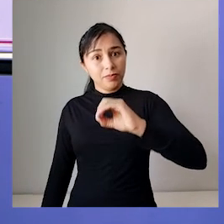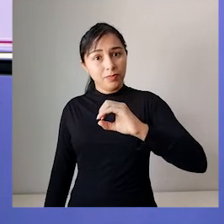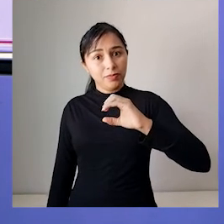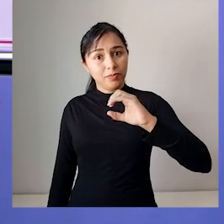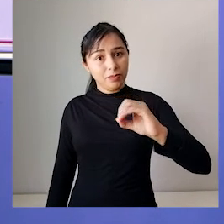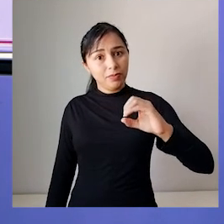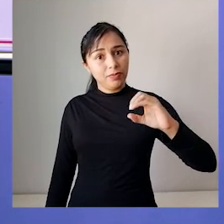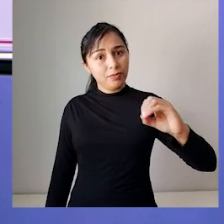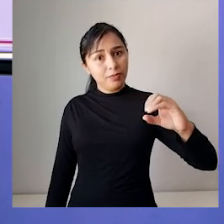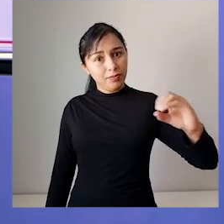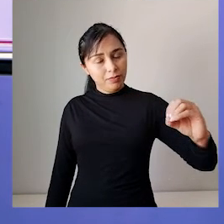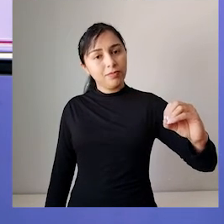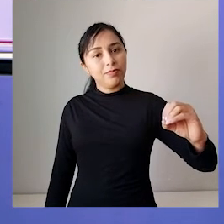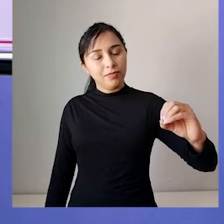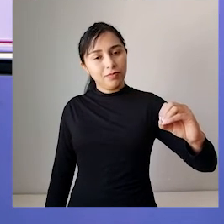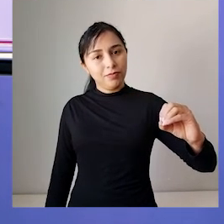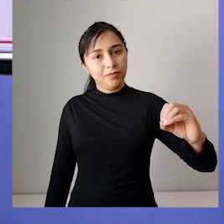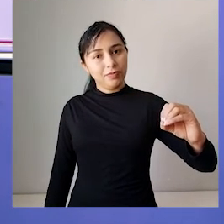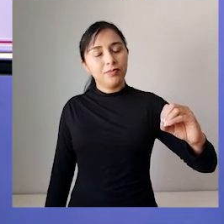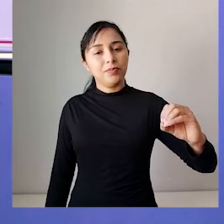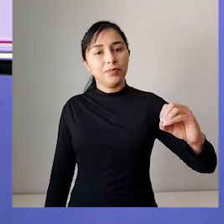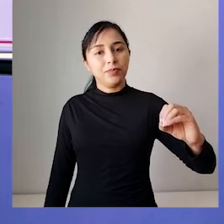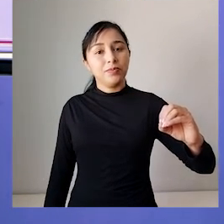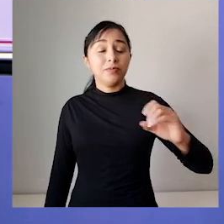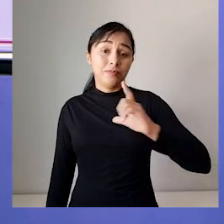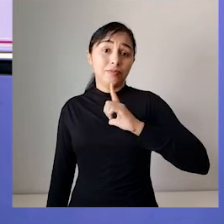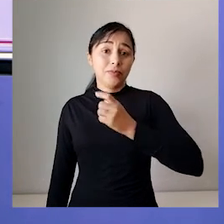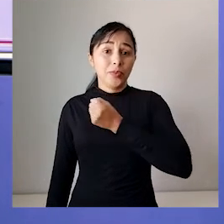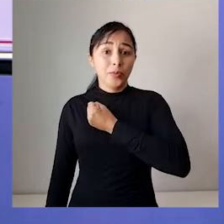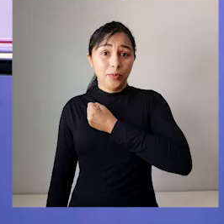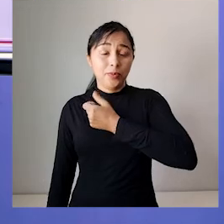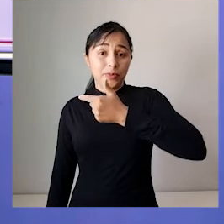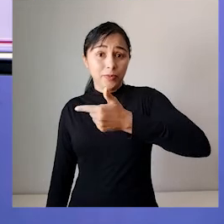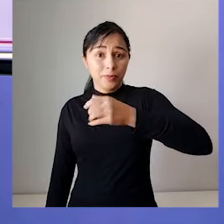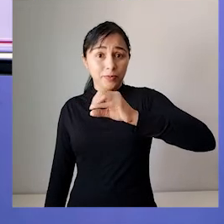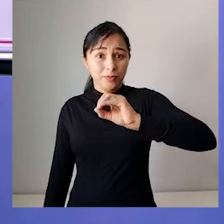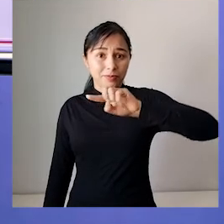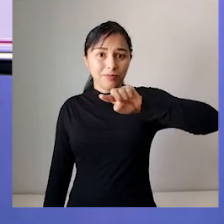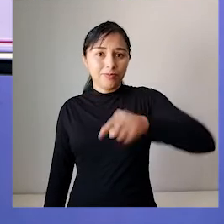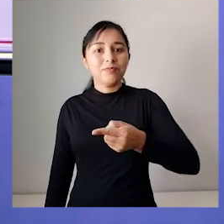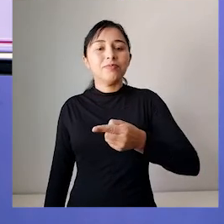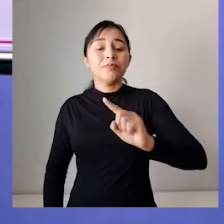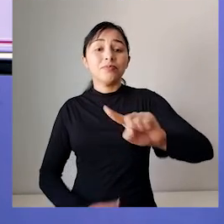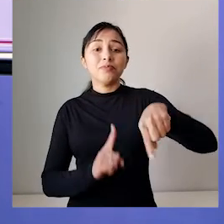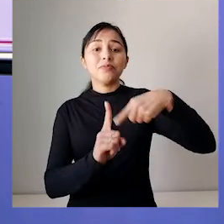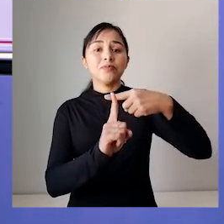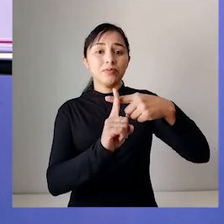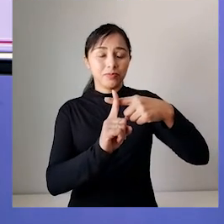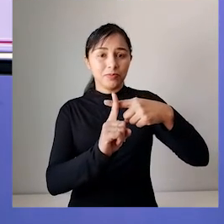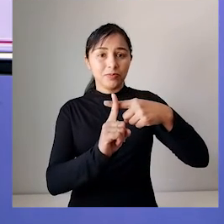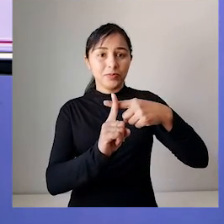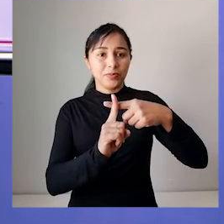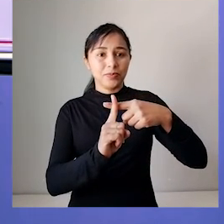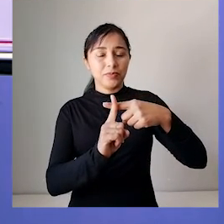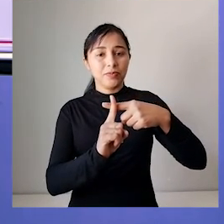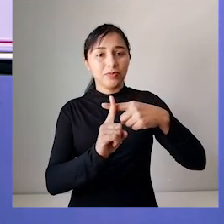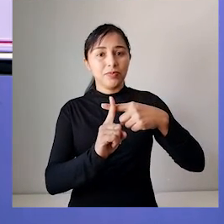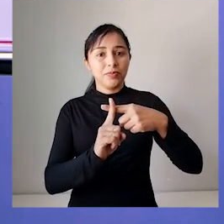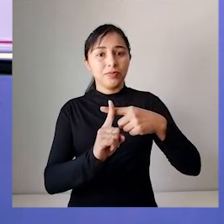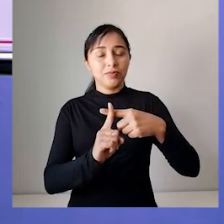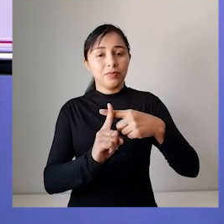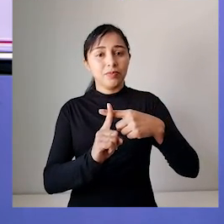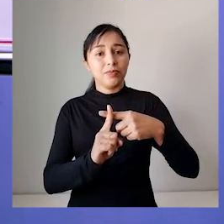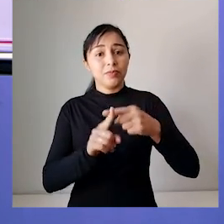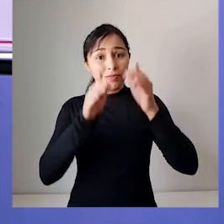1, 2, 3, 4, eu tenho agora o número 20.000, mais, vou pegar agora o